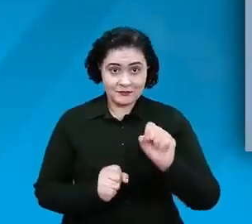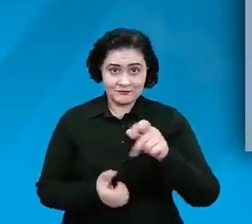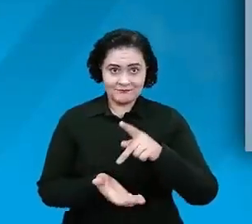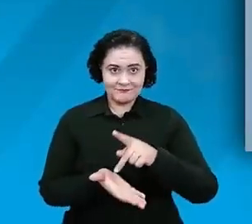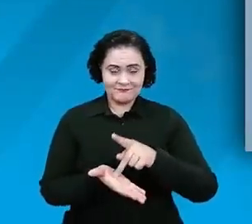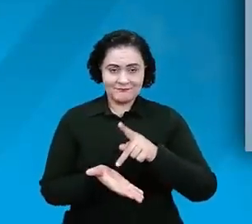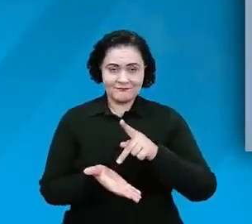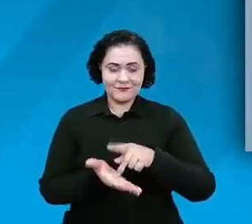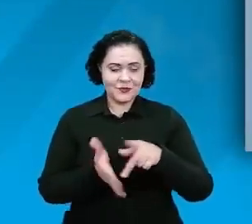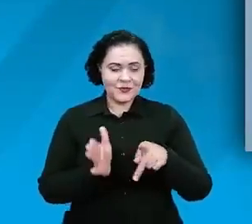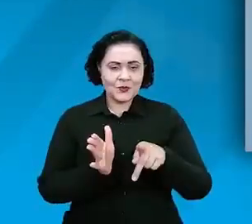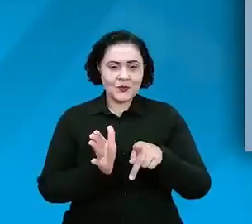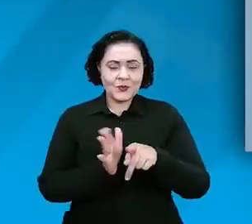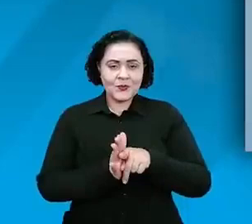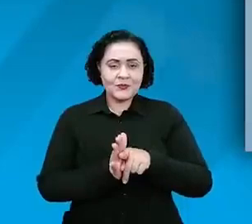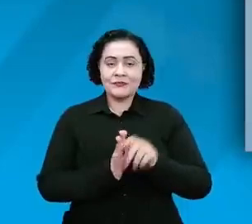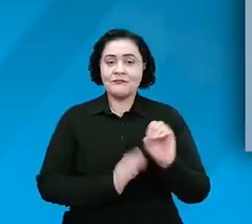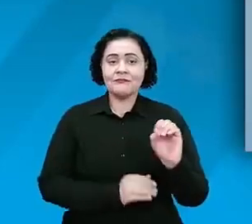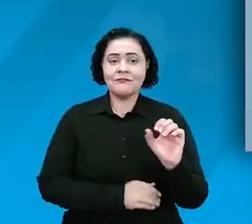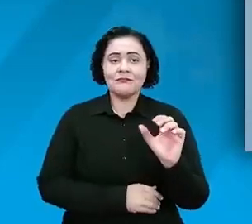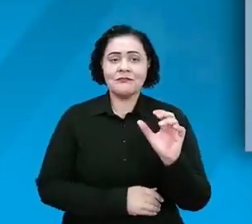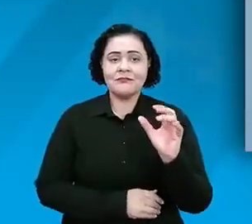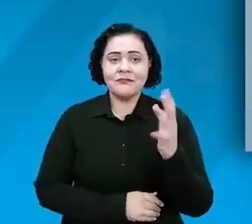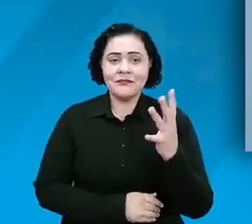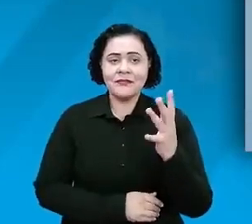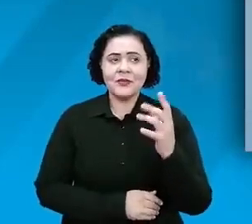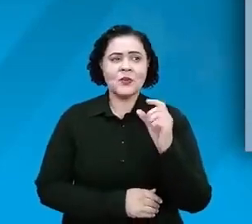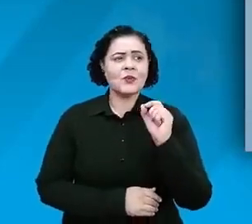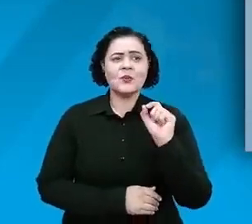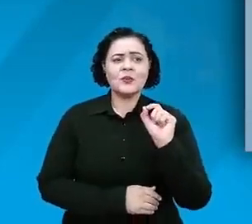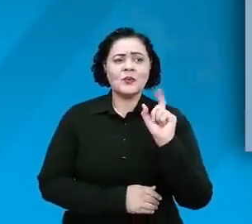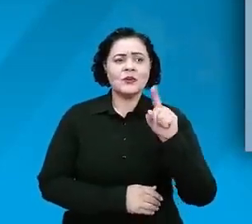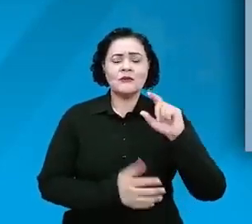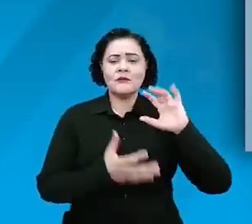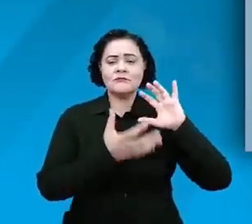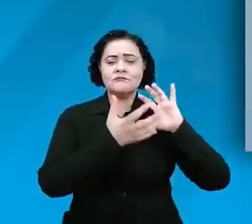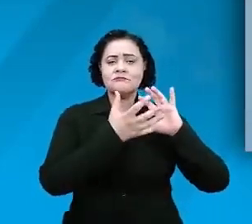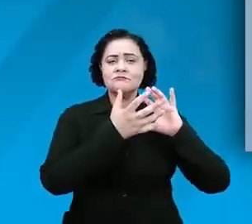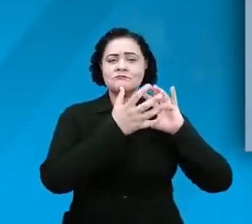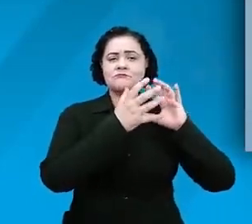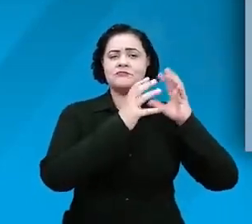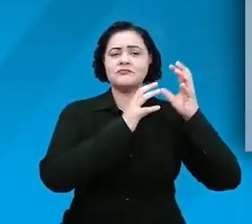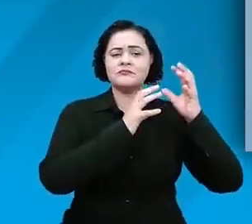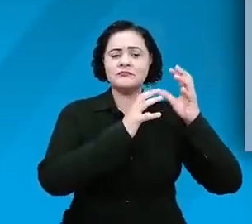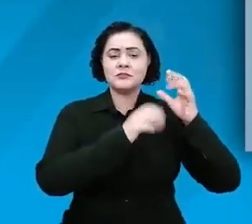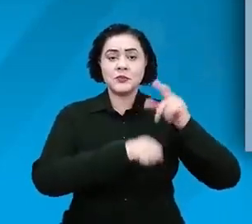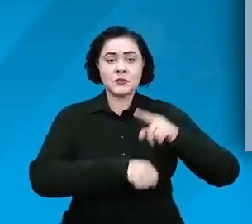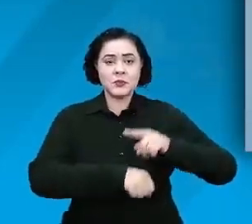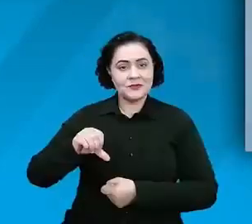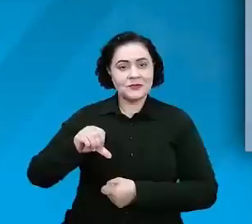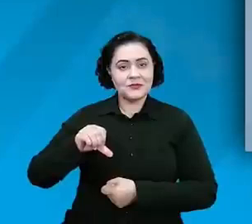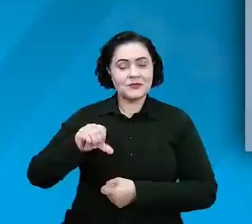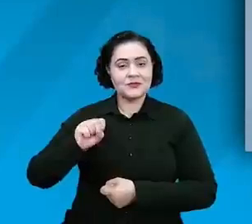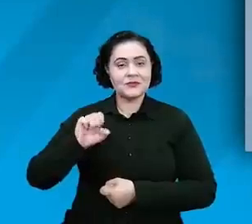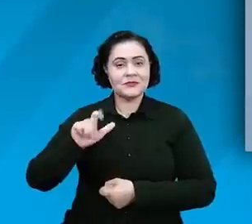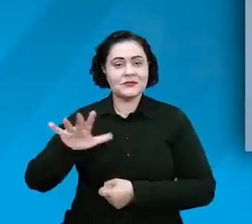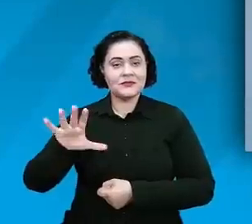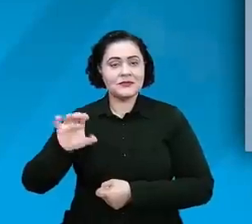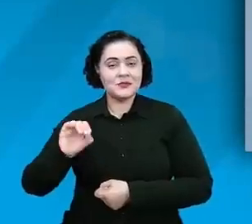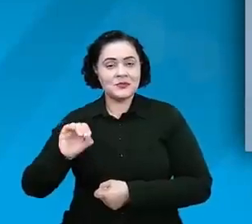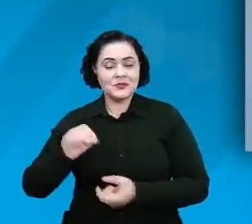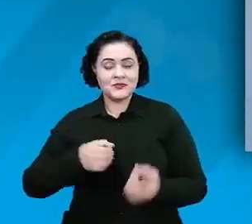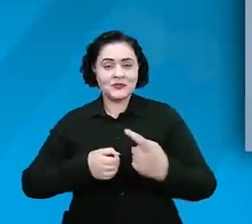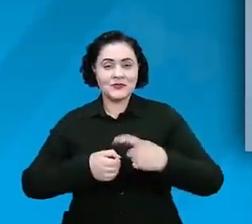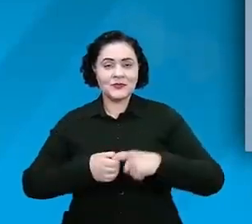ser capturados por um fenômeno que Albano Couto, na obra Seara Nós, com o